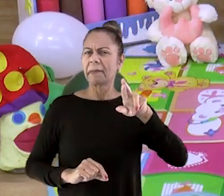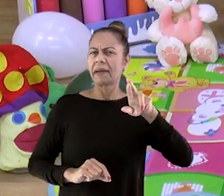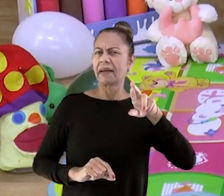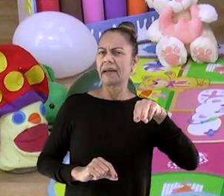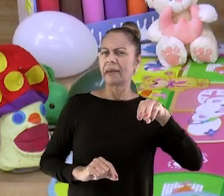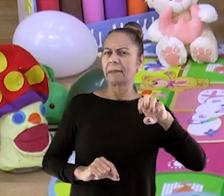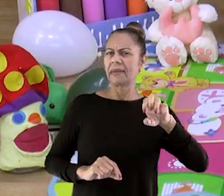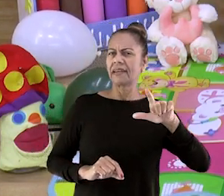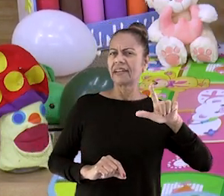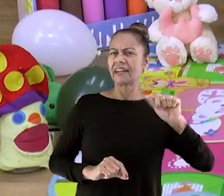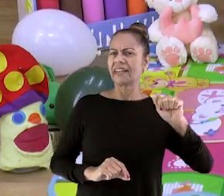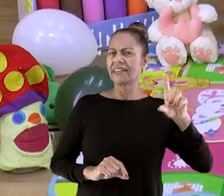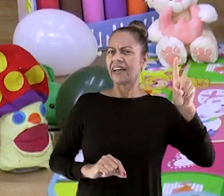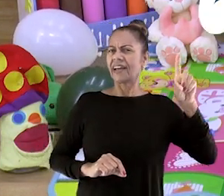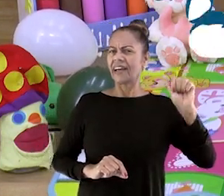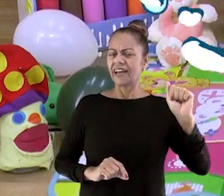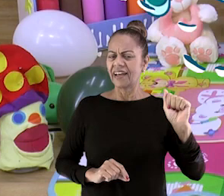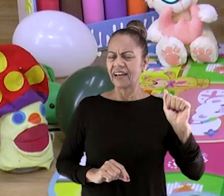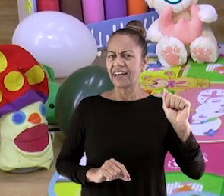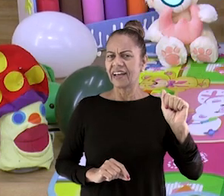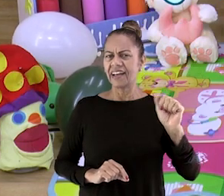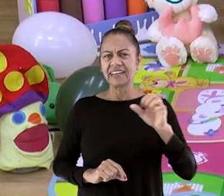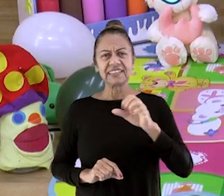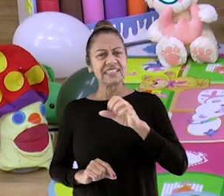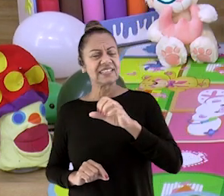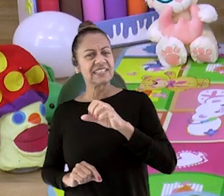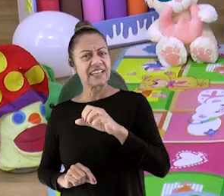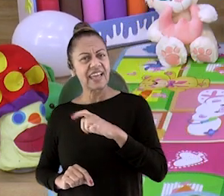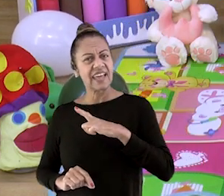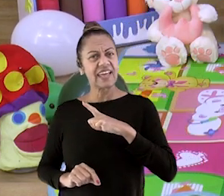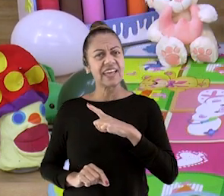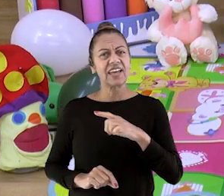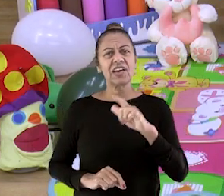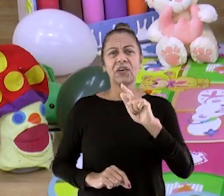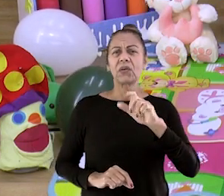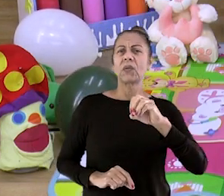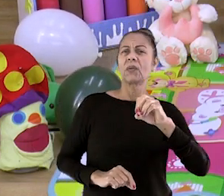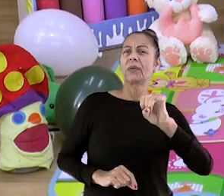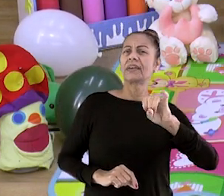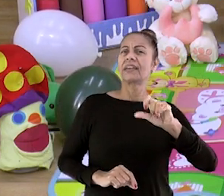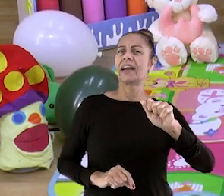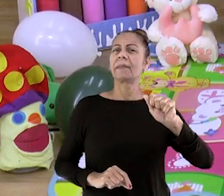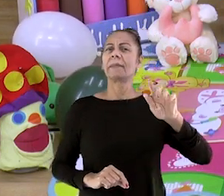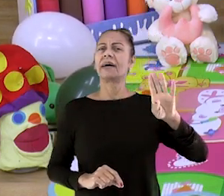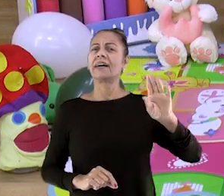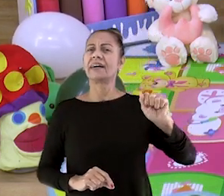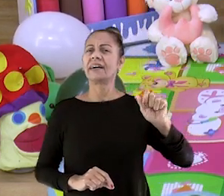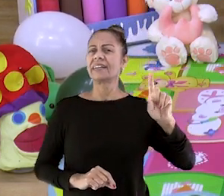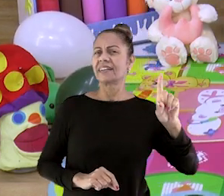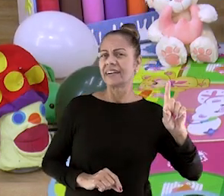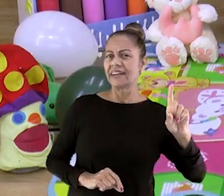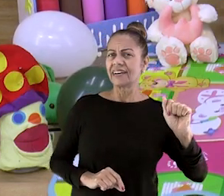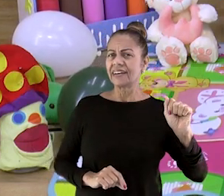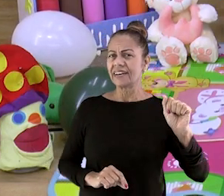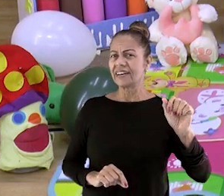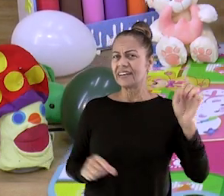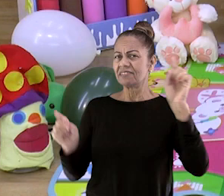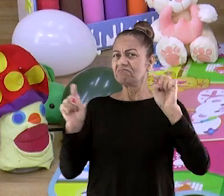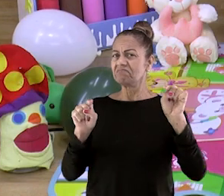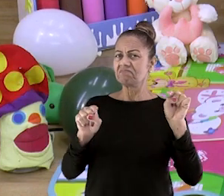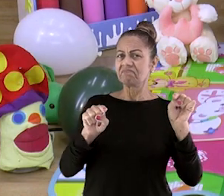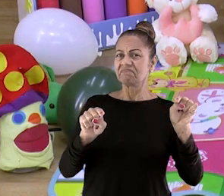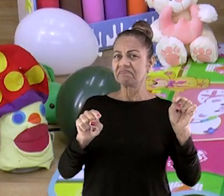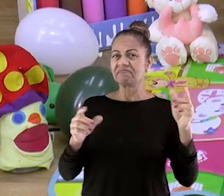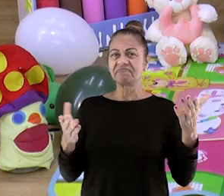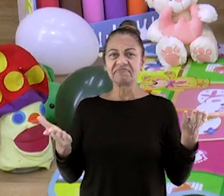Será que tem goiabada essa casa eu não vou entrar